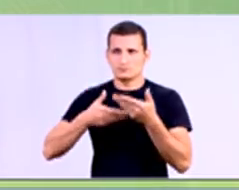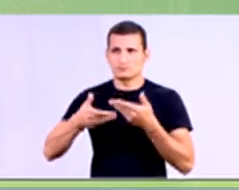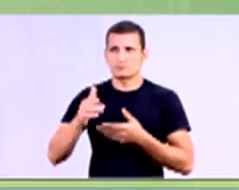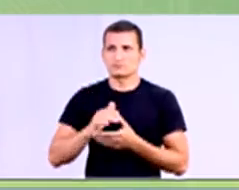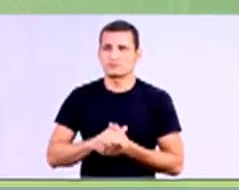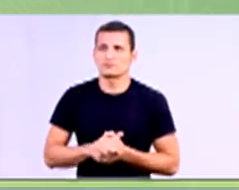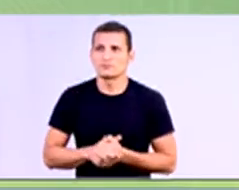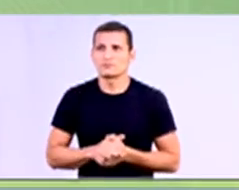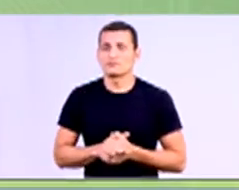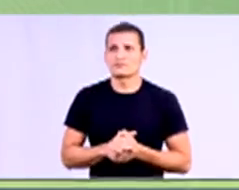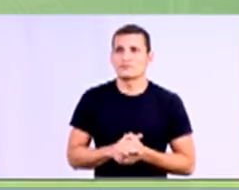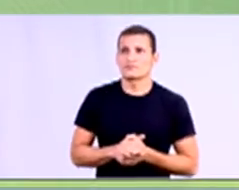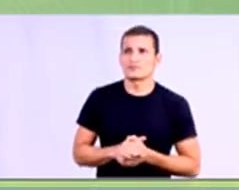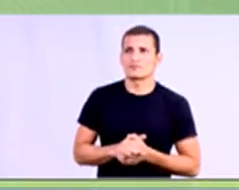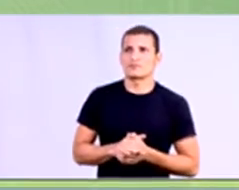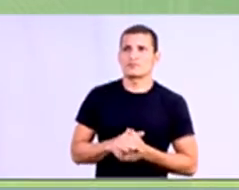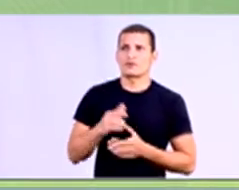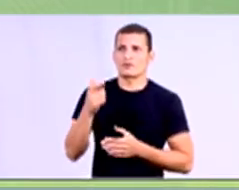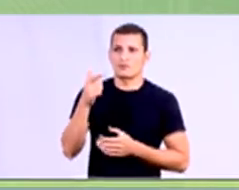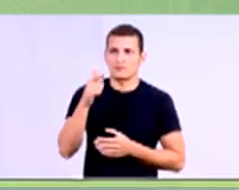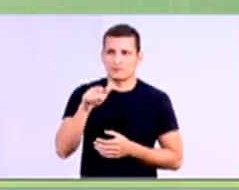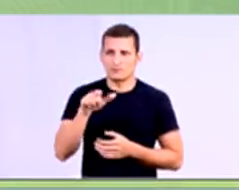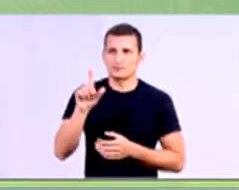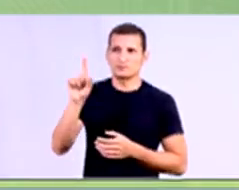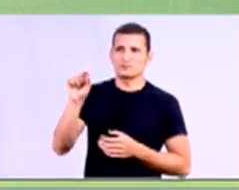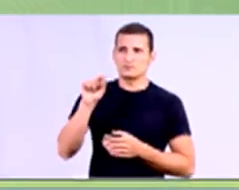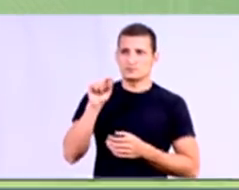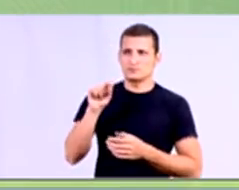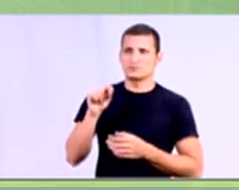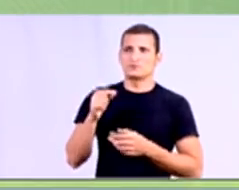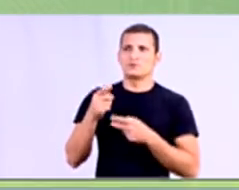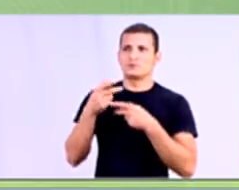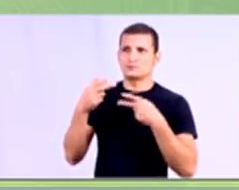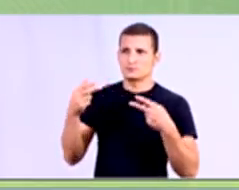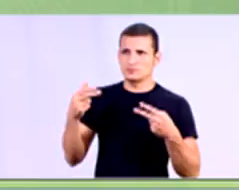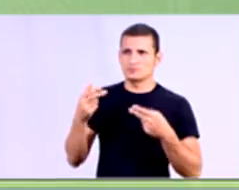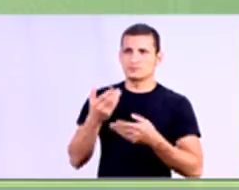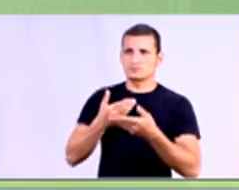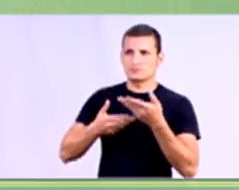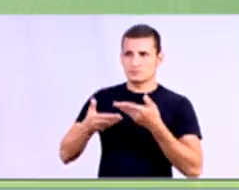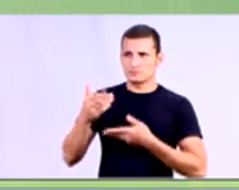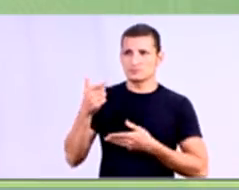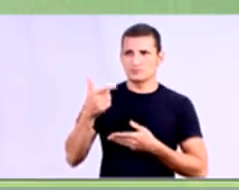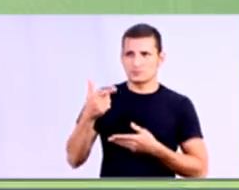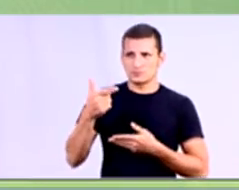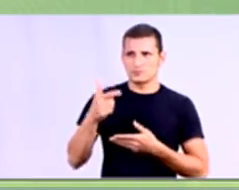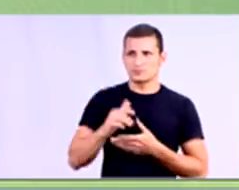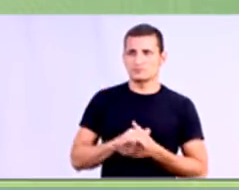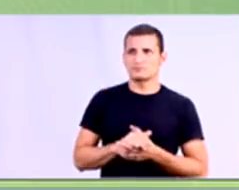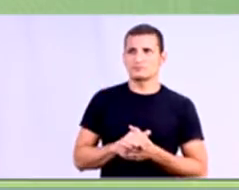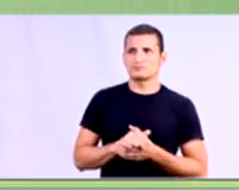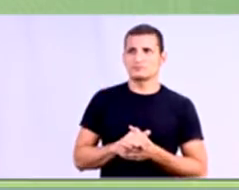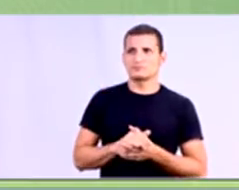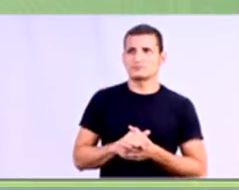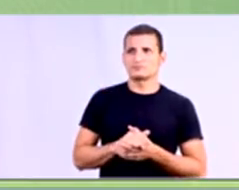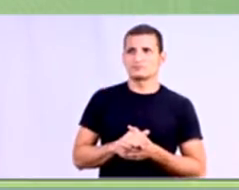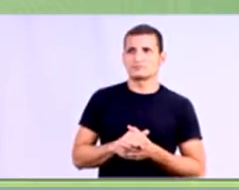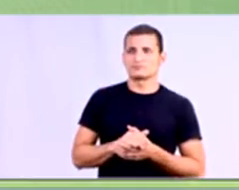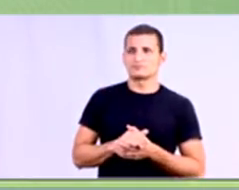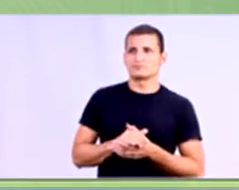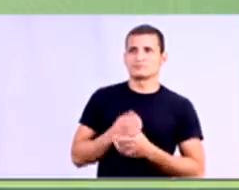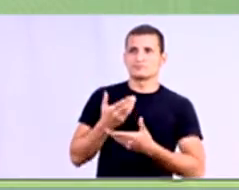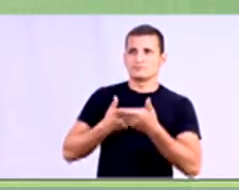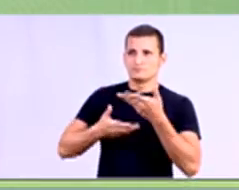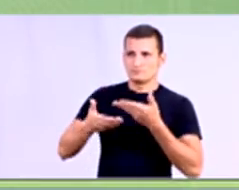onde aí novamente o cliente volta selecionando o produto, seria minha interação 2, novamente meu site responde para ele. A